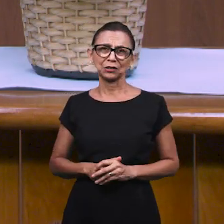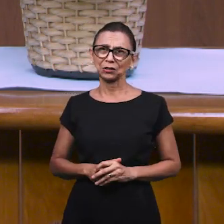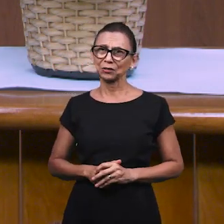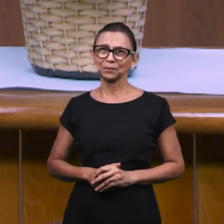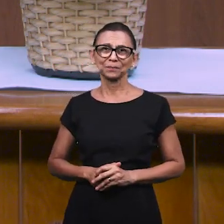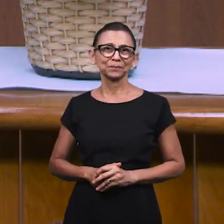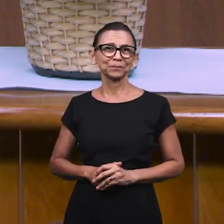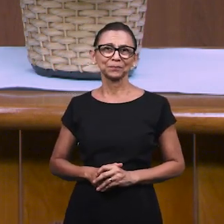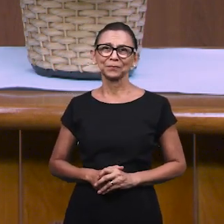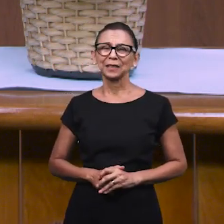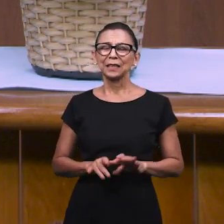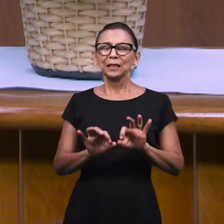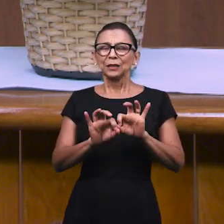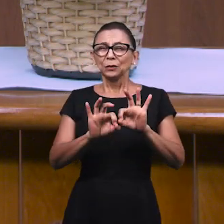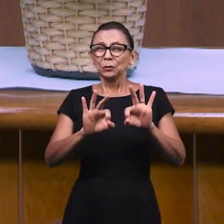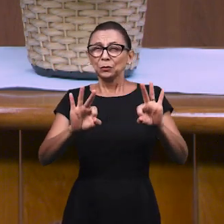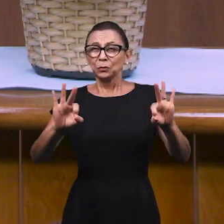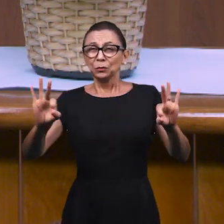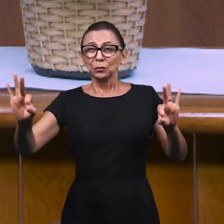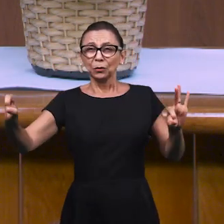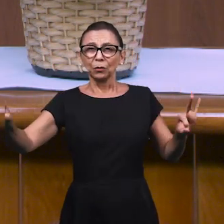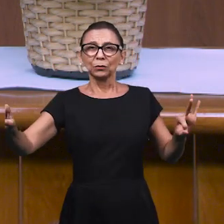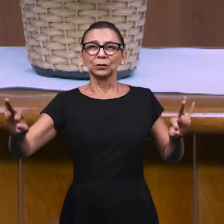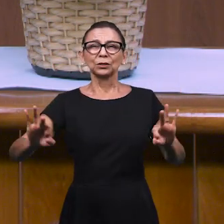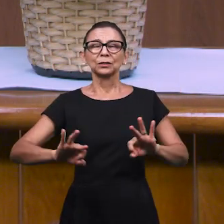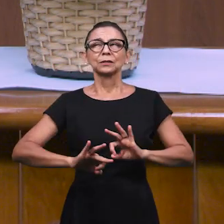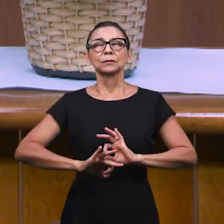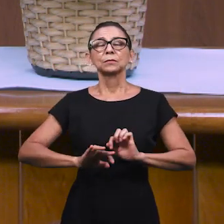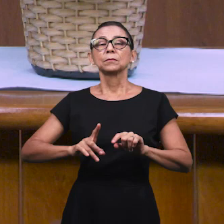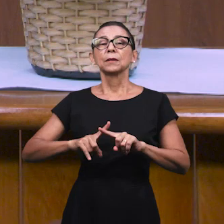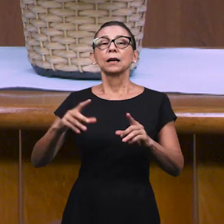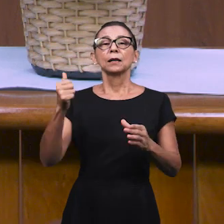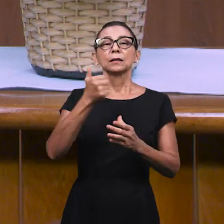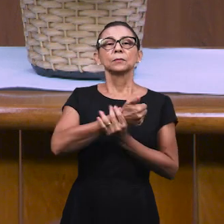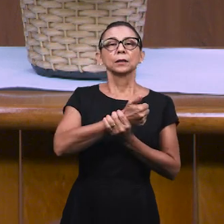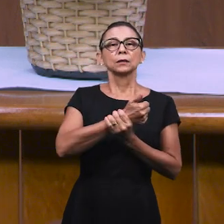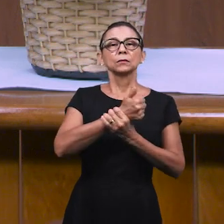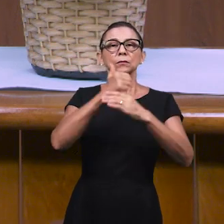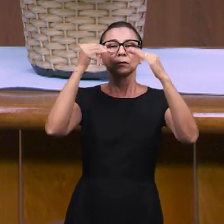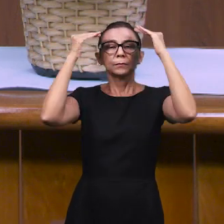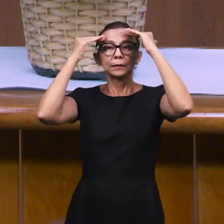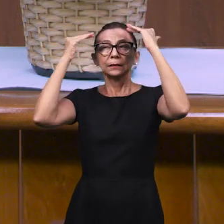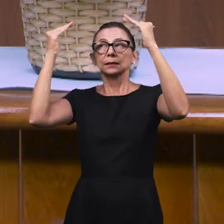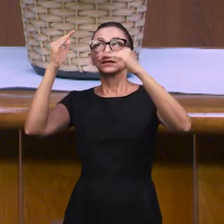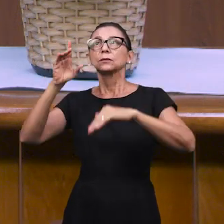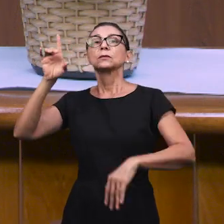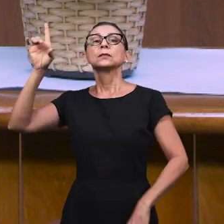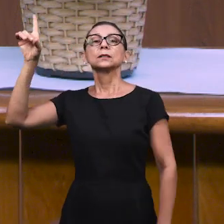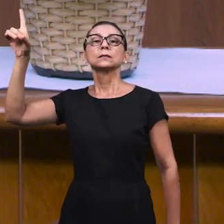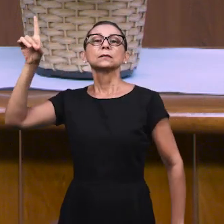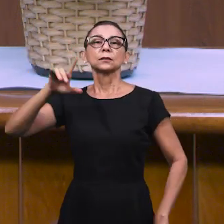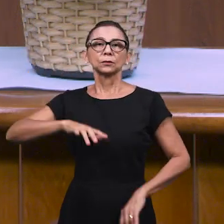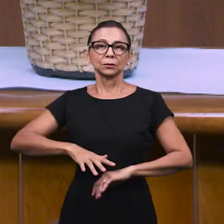ele estava, mas foi para um lugar distante. Mas ele foi porque ele atendeu a voz de Deus. Deus o chamou,